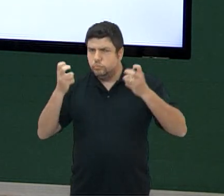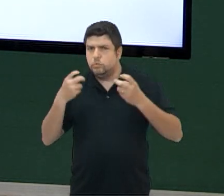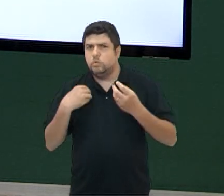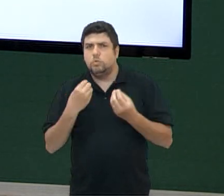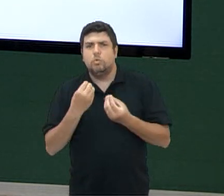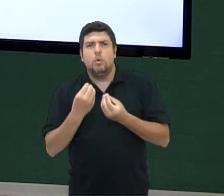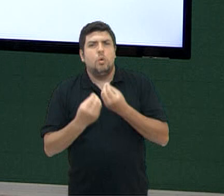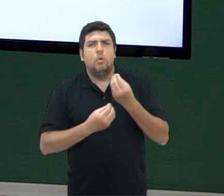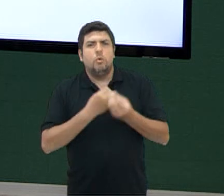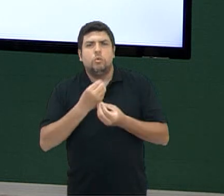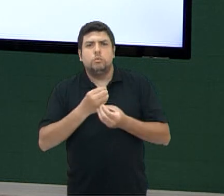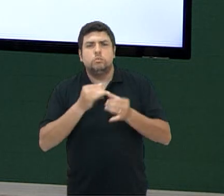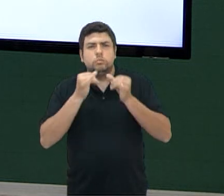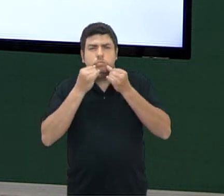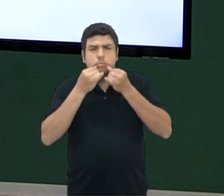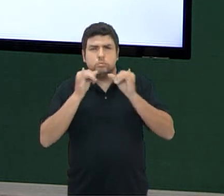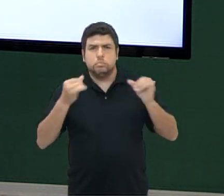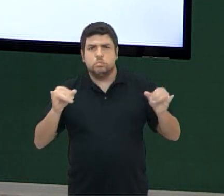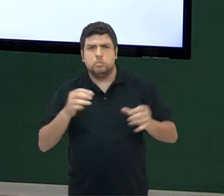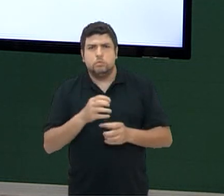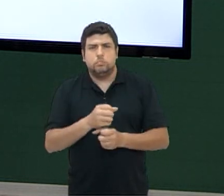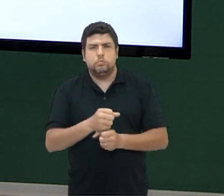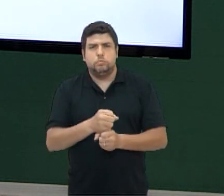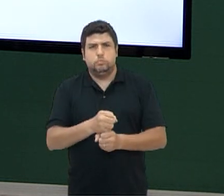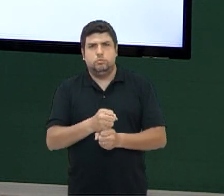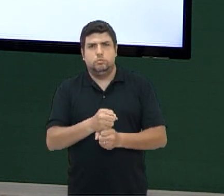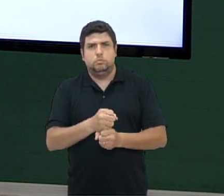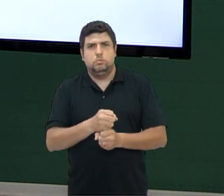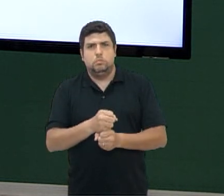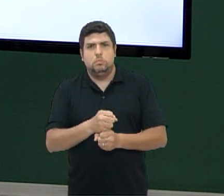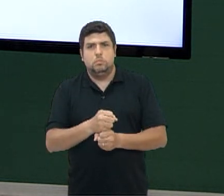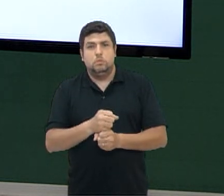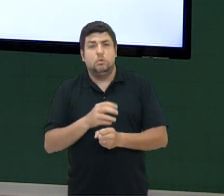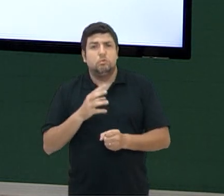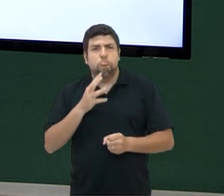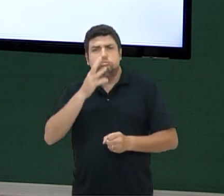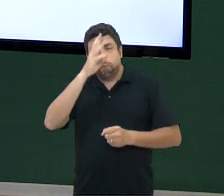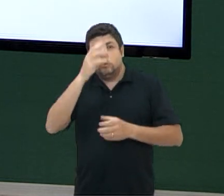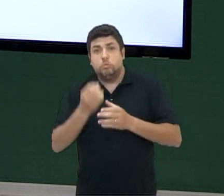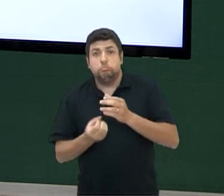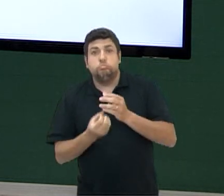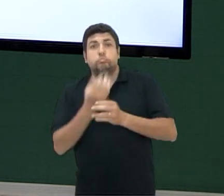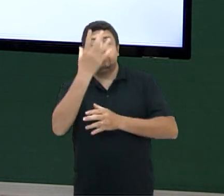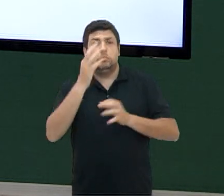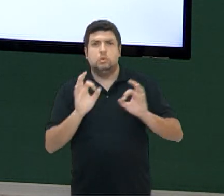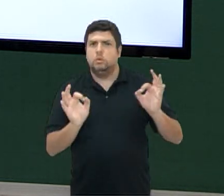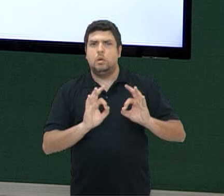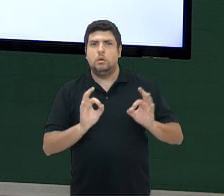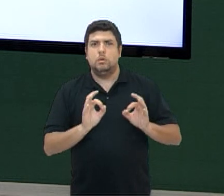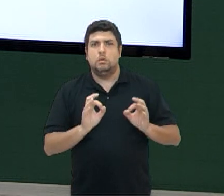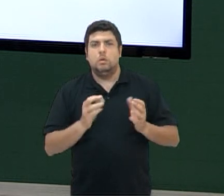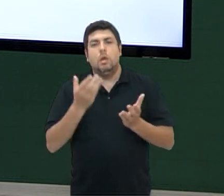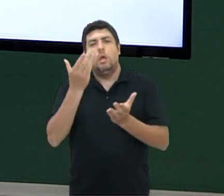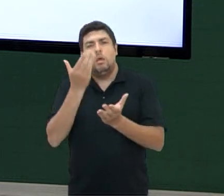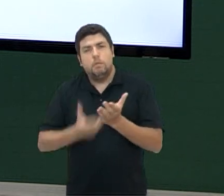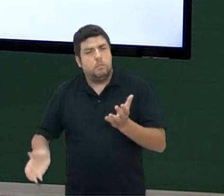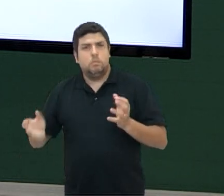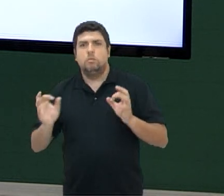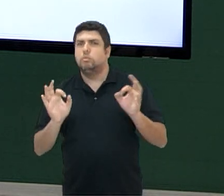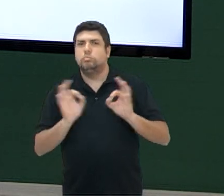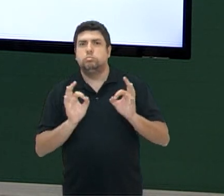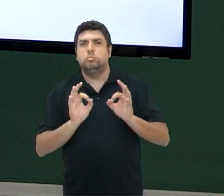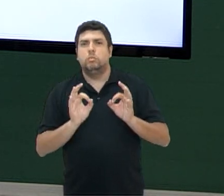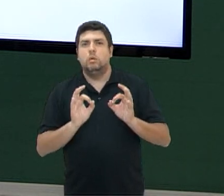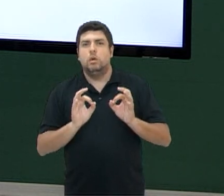da conservação da energia. Não cria-se nada no contexto, não se perde nada, tudo se converte entre